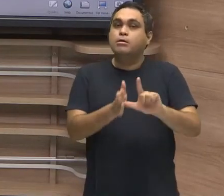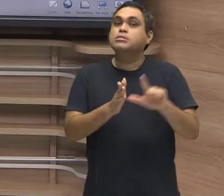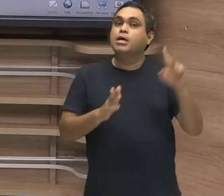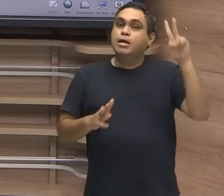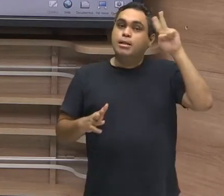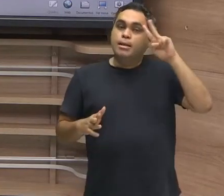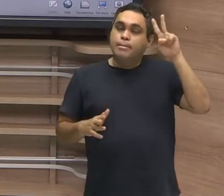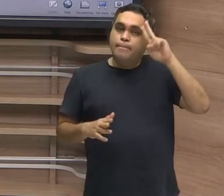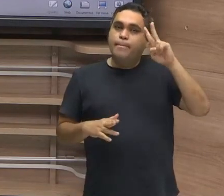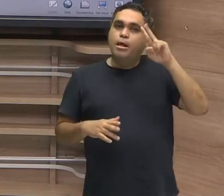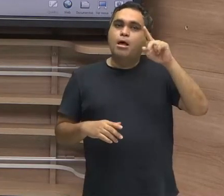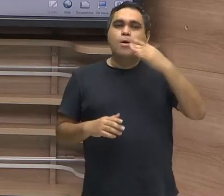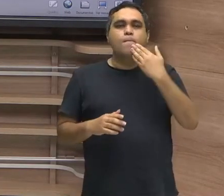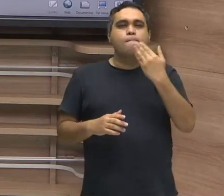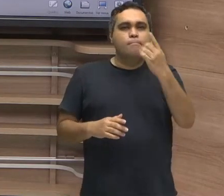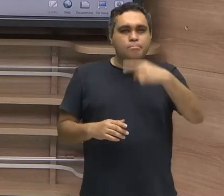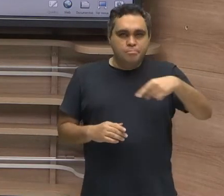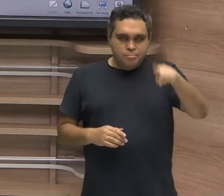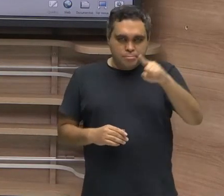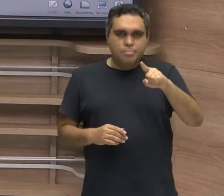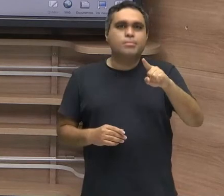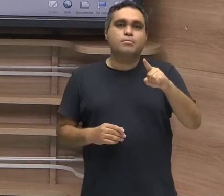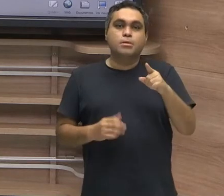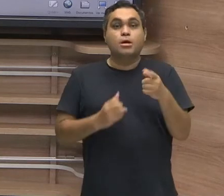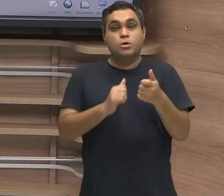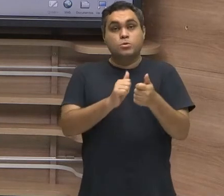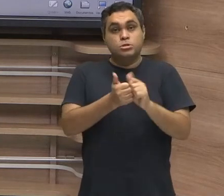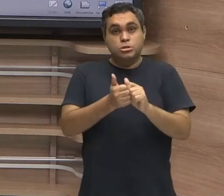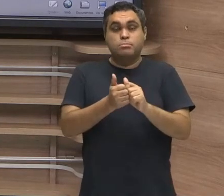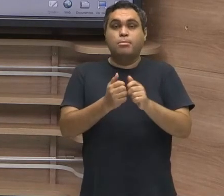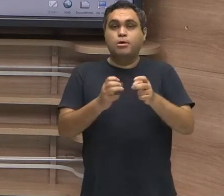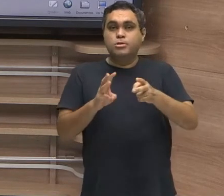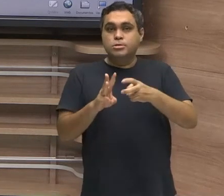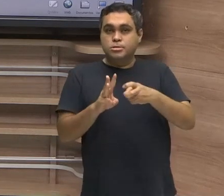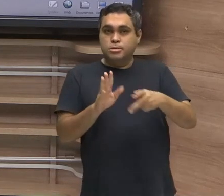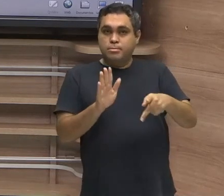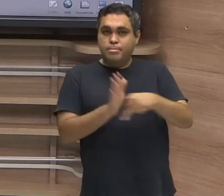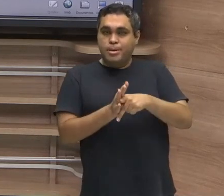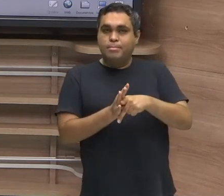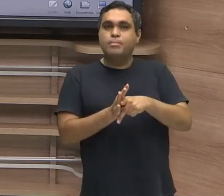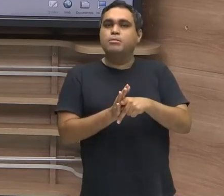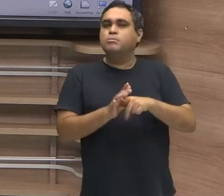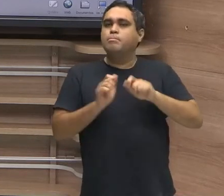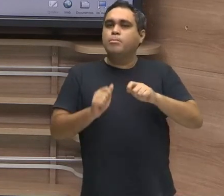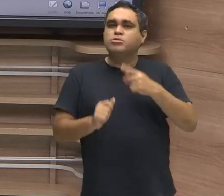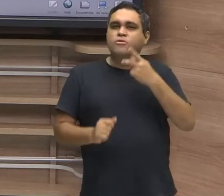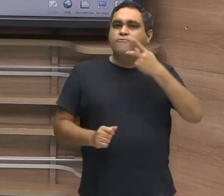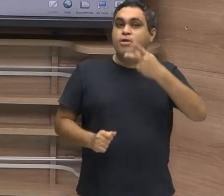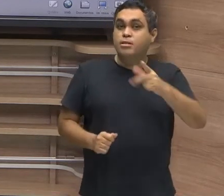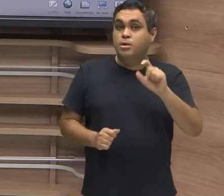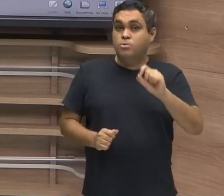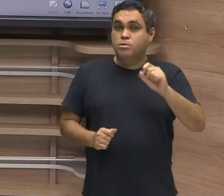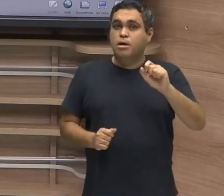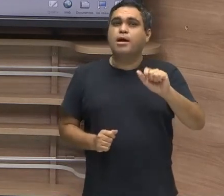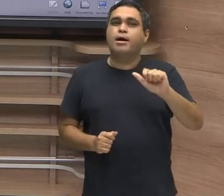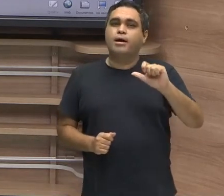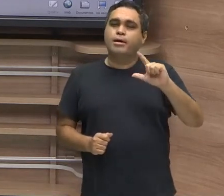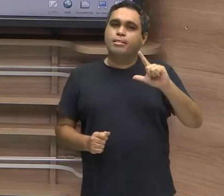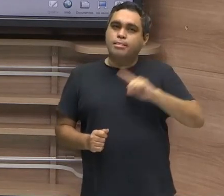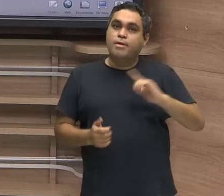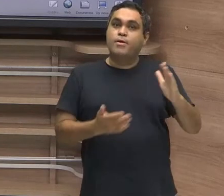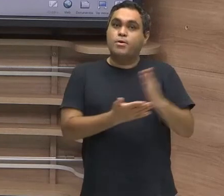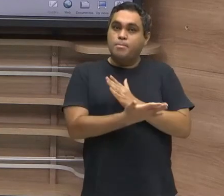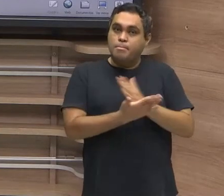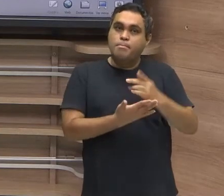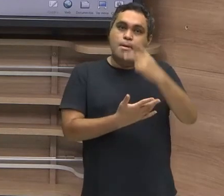vocês. Primeiro eu falei, né, sobre os esportes indígenas, o que a gente poderia afirmar. E aí nós tivemos algumas participações.